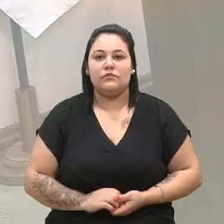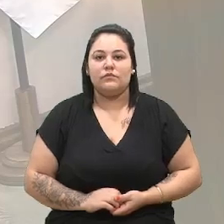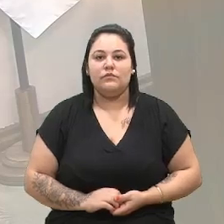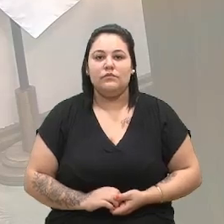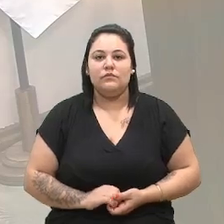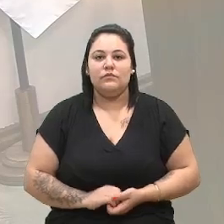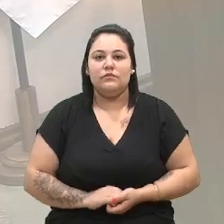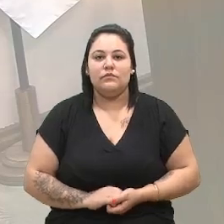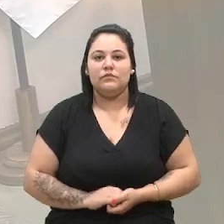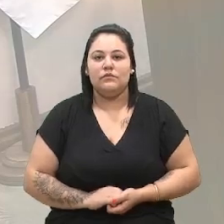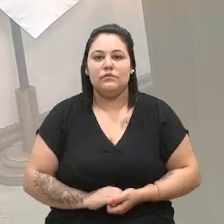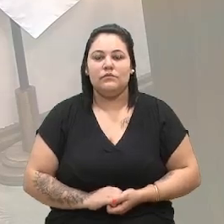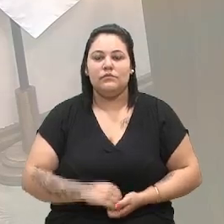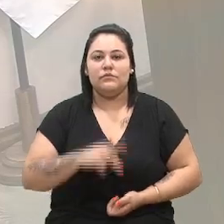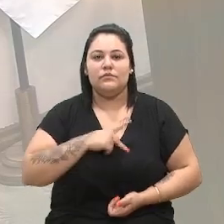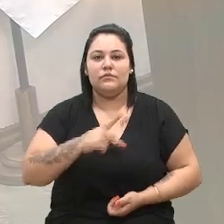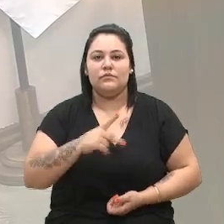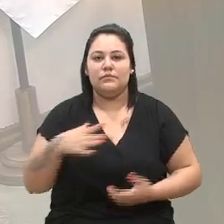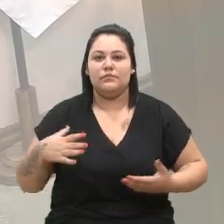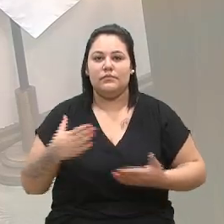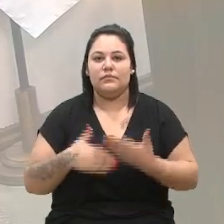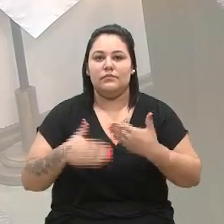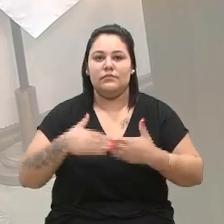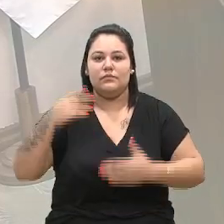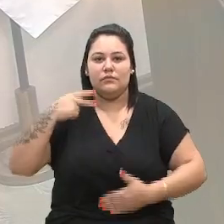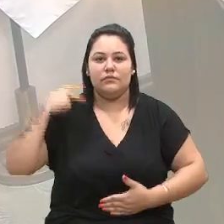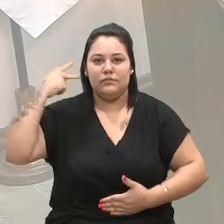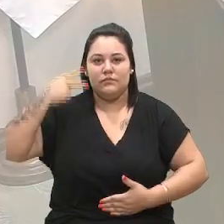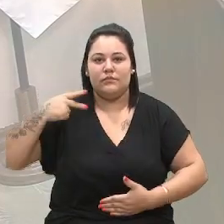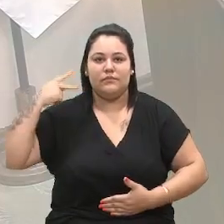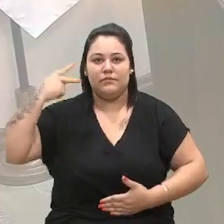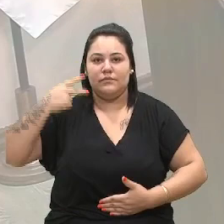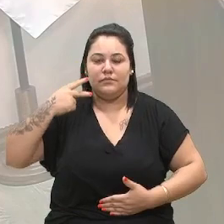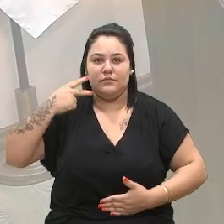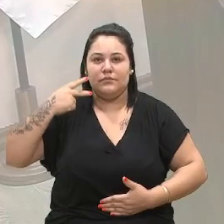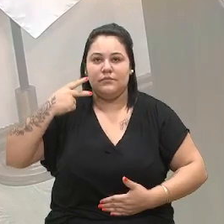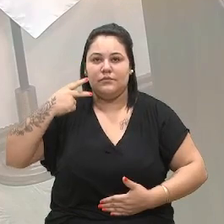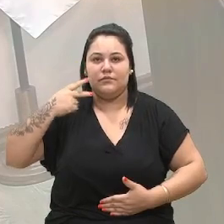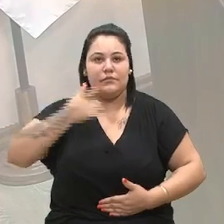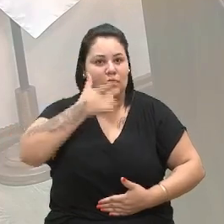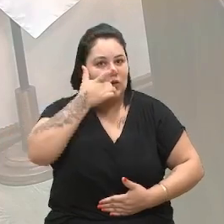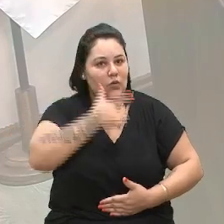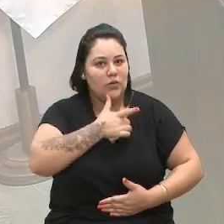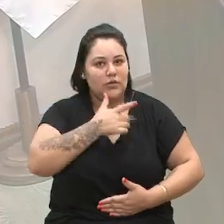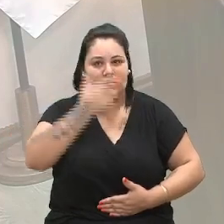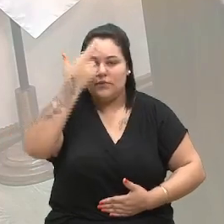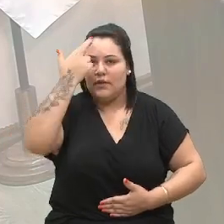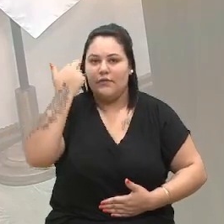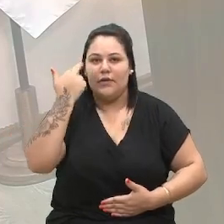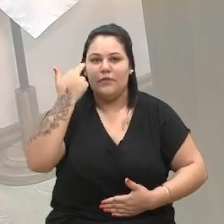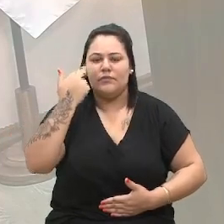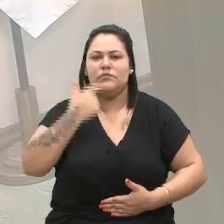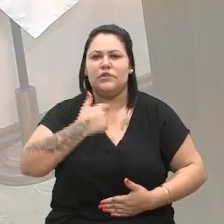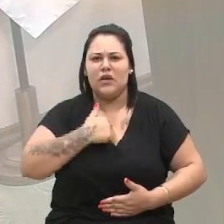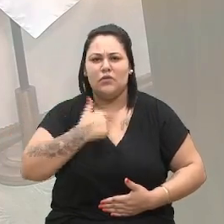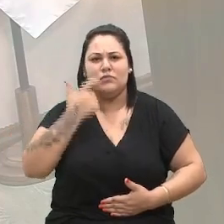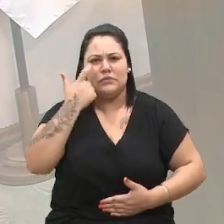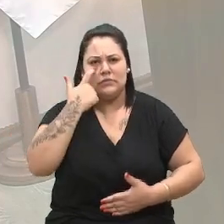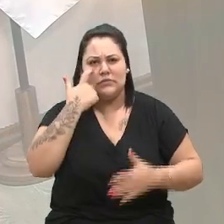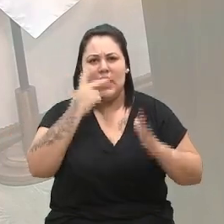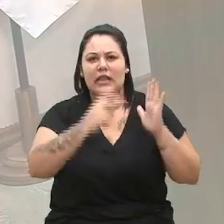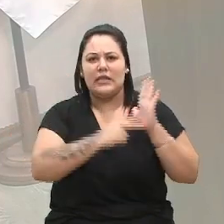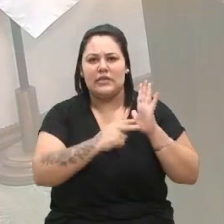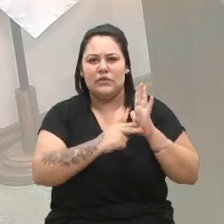Senhora presidente, senhoras vereadoras, senhores vereadores. Vereador Lucas, vereador Rafael, prestei atenção aqui porque eu gosto